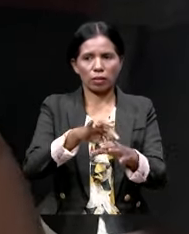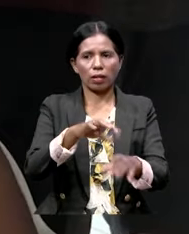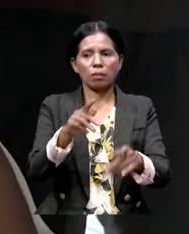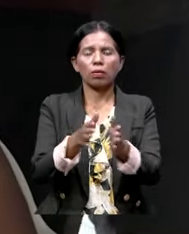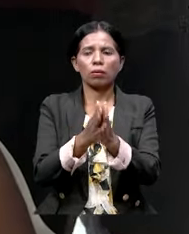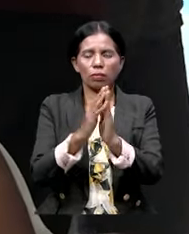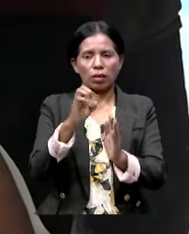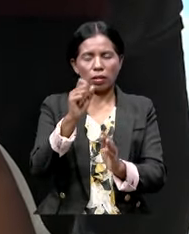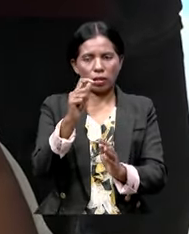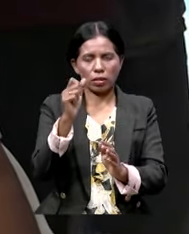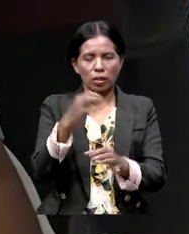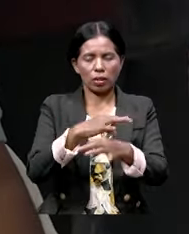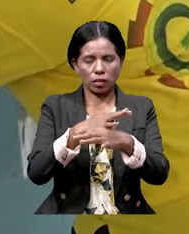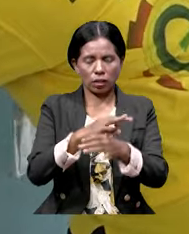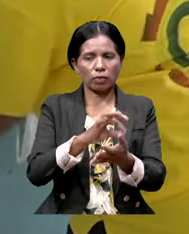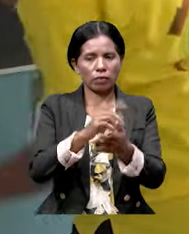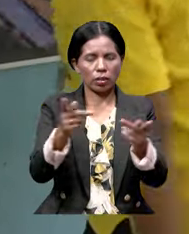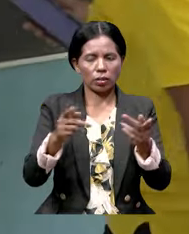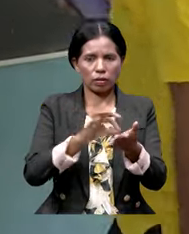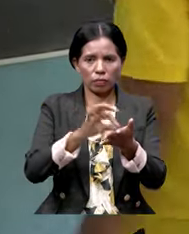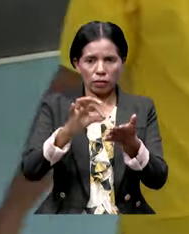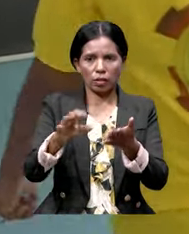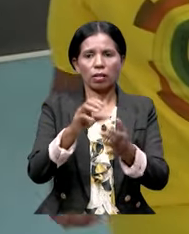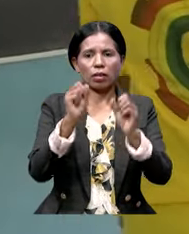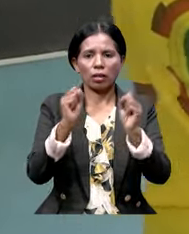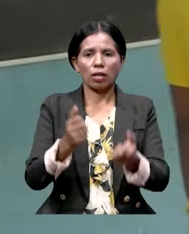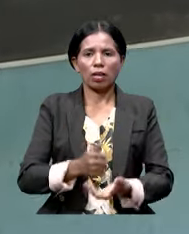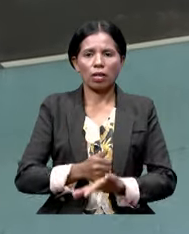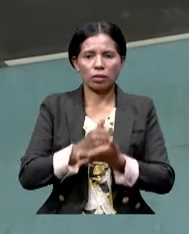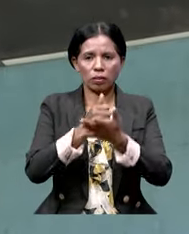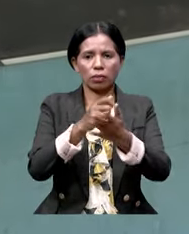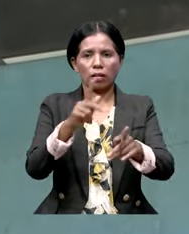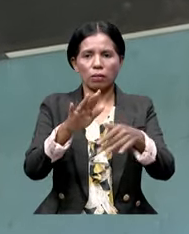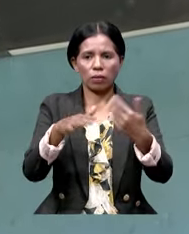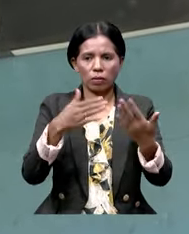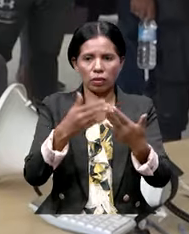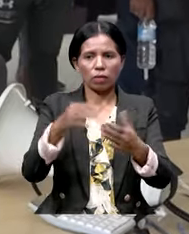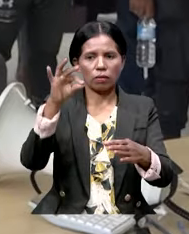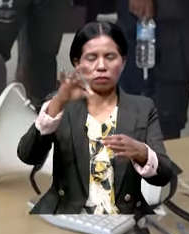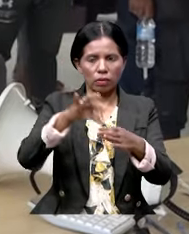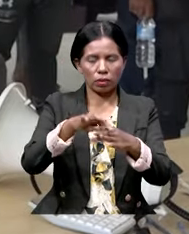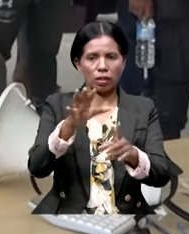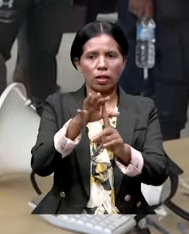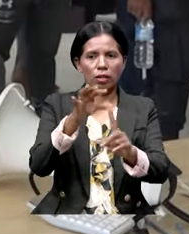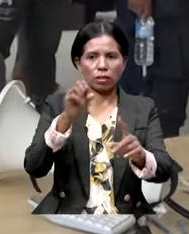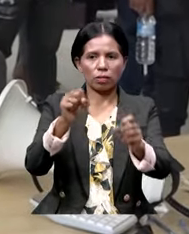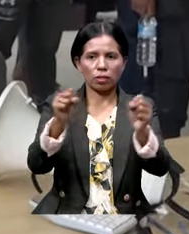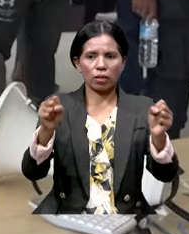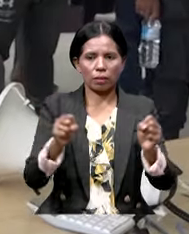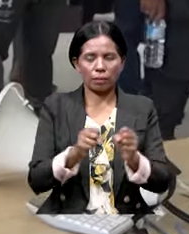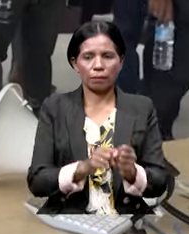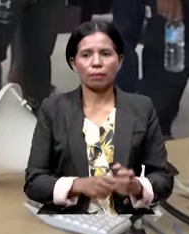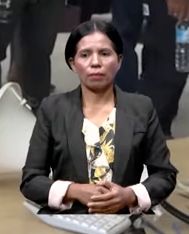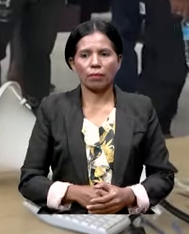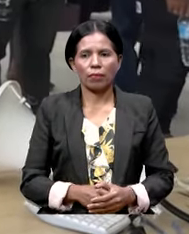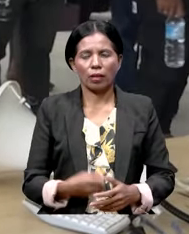estai atuhadia sistema iha centro votação. Nune facilita comunidade atu vota hotu iha eleição segunda volta. Mana acontece